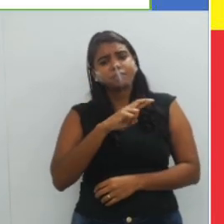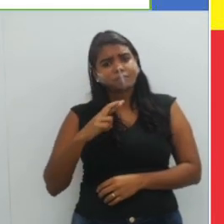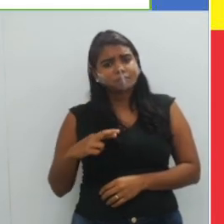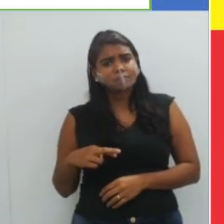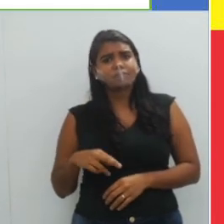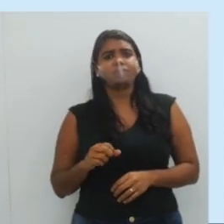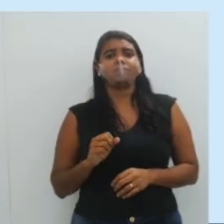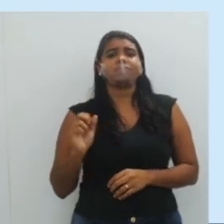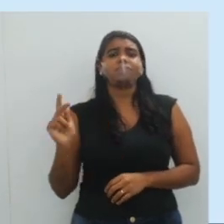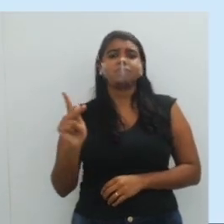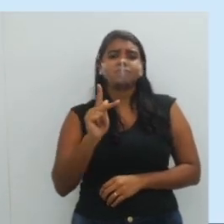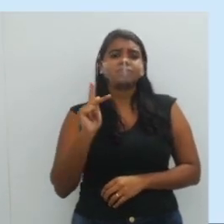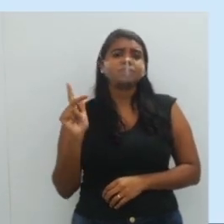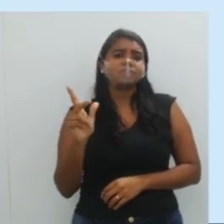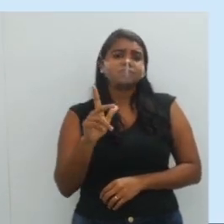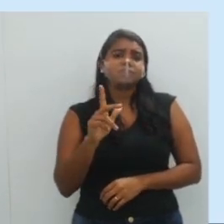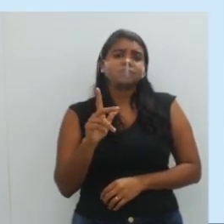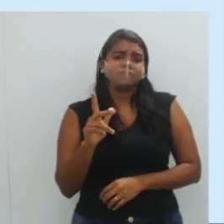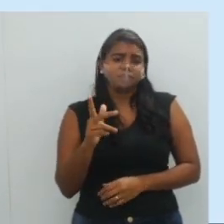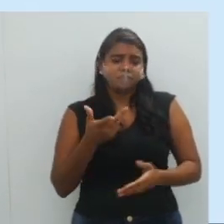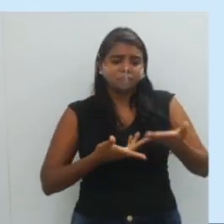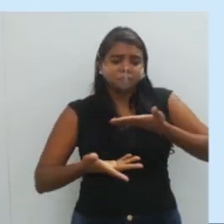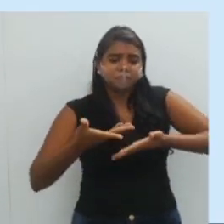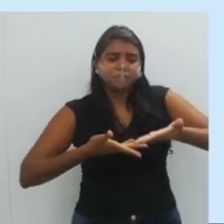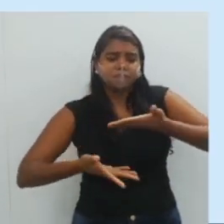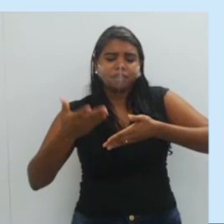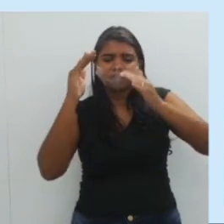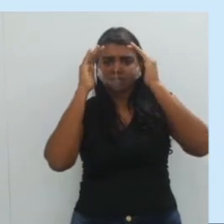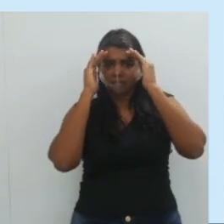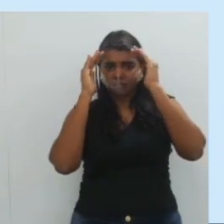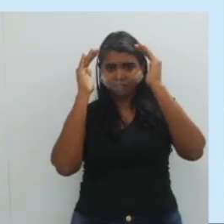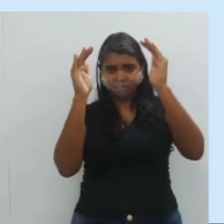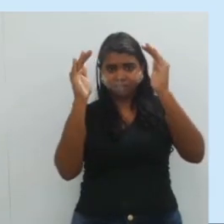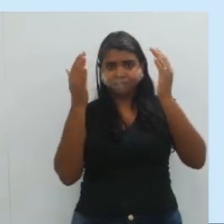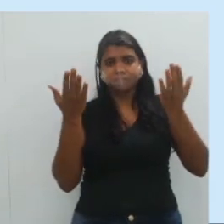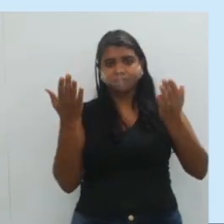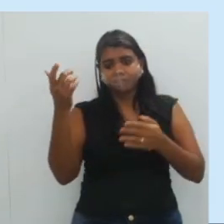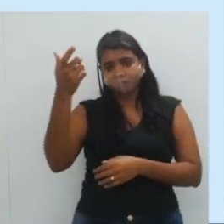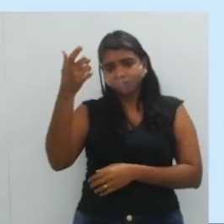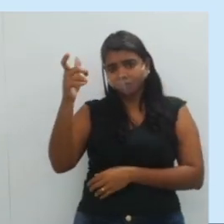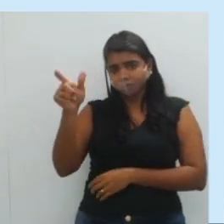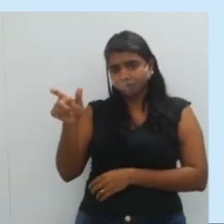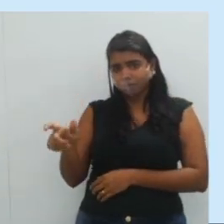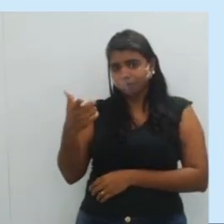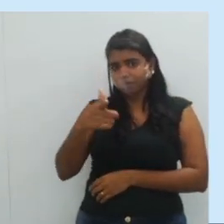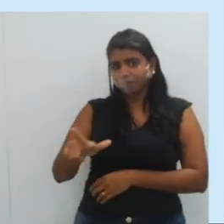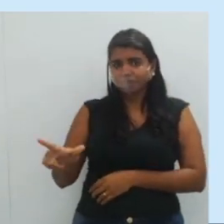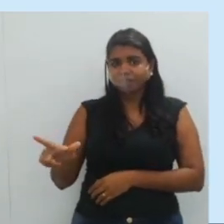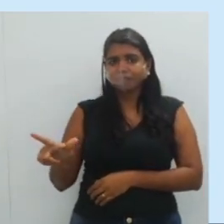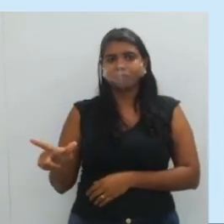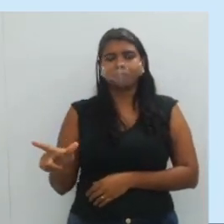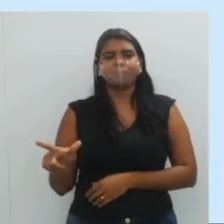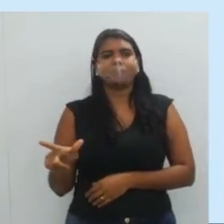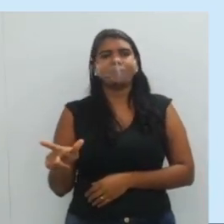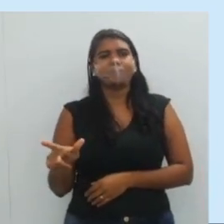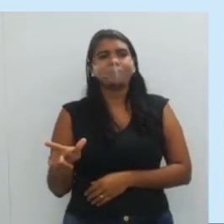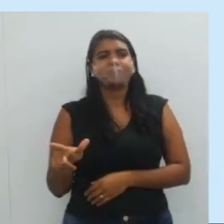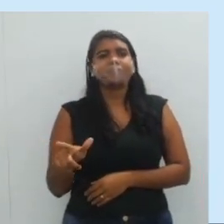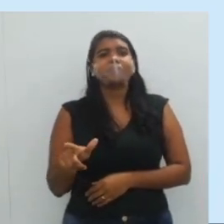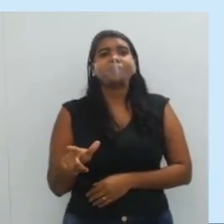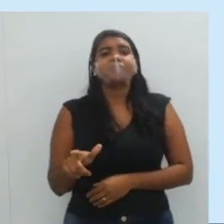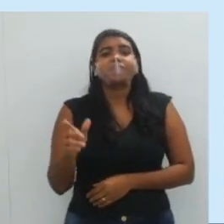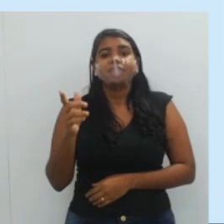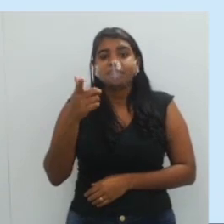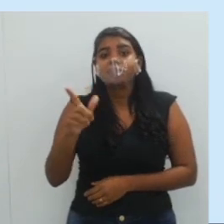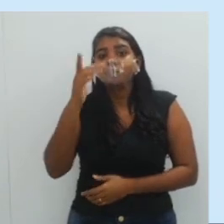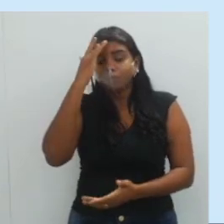A pluralidade, a busca, esse respeito ao outro. Esse respeito ao outro e aquilo